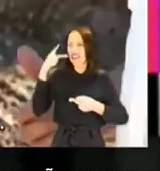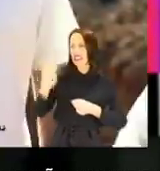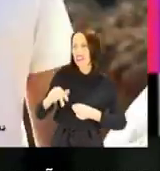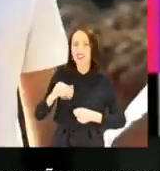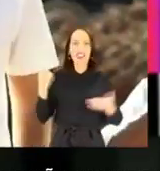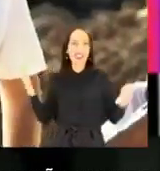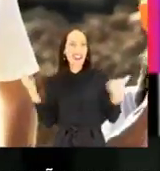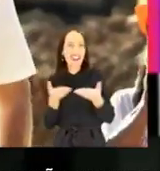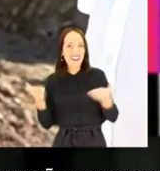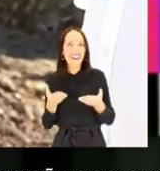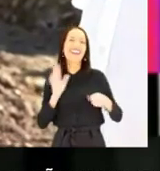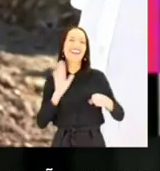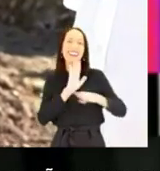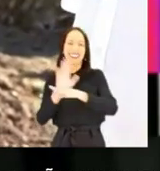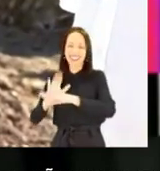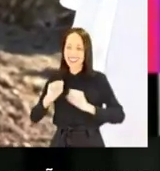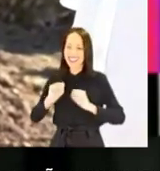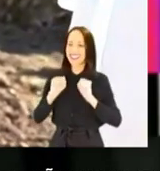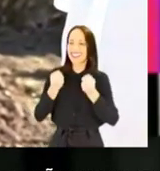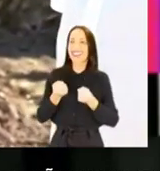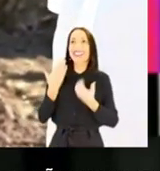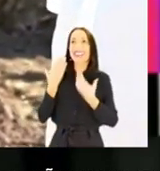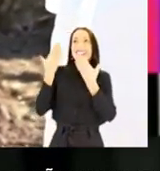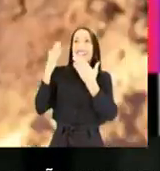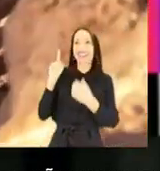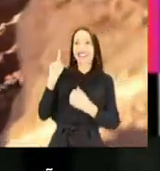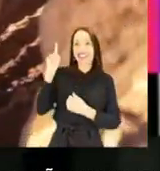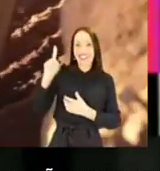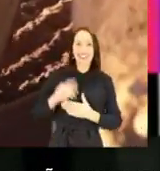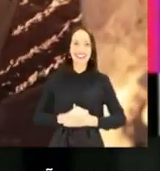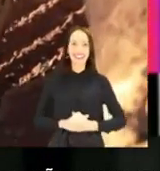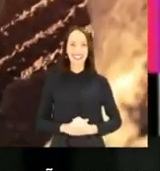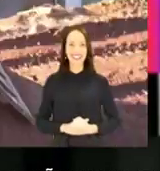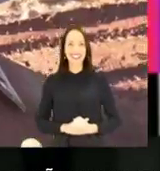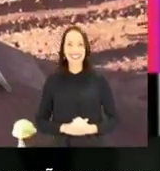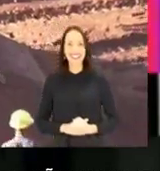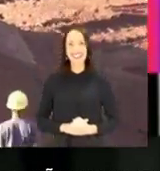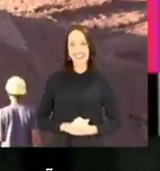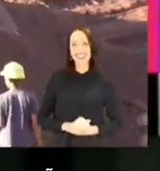que criticava. Da própria família. E hoje são um favor, graças a Deus, né?